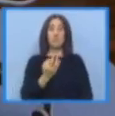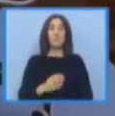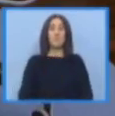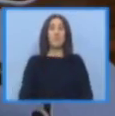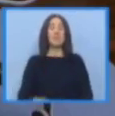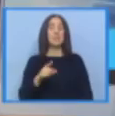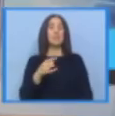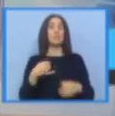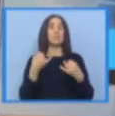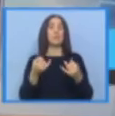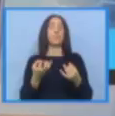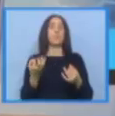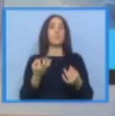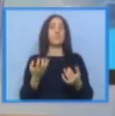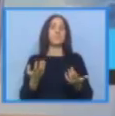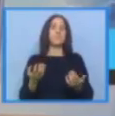depois, para além de